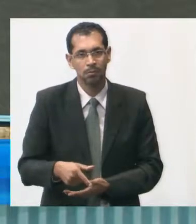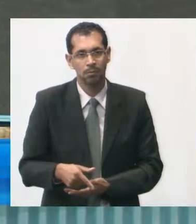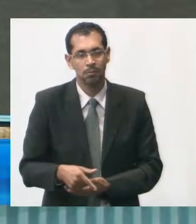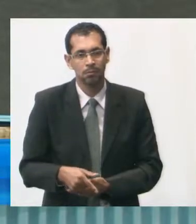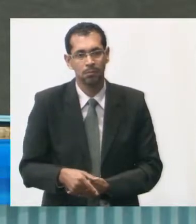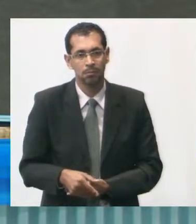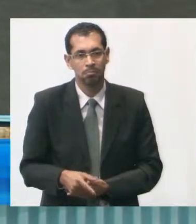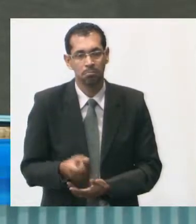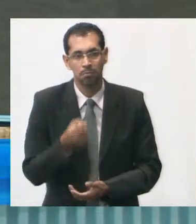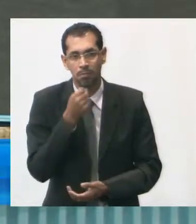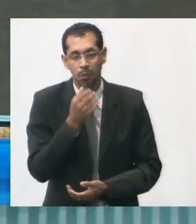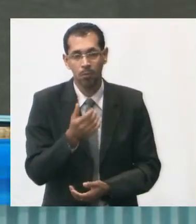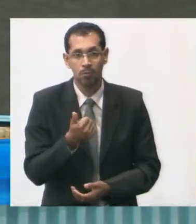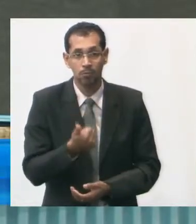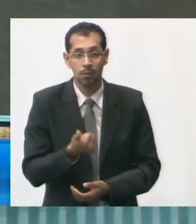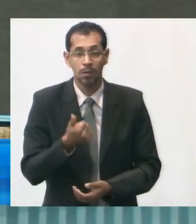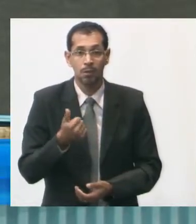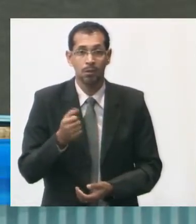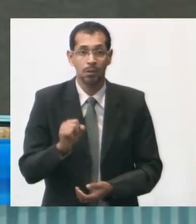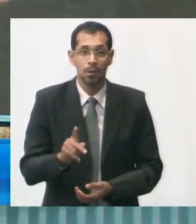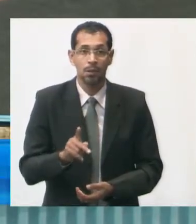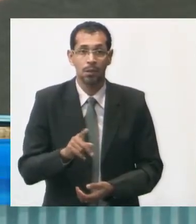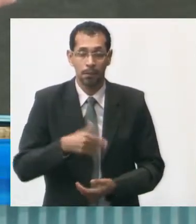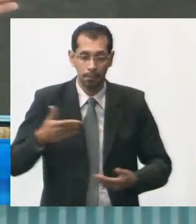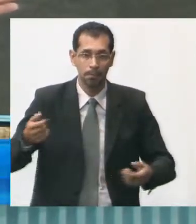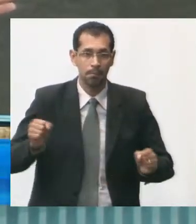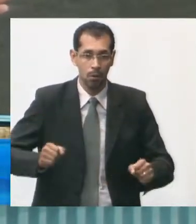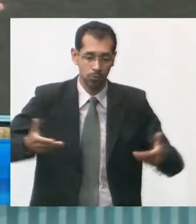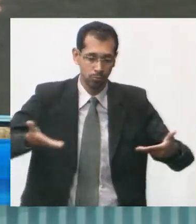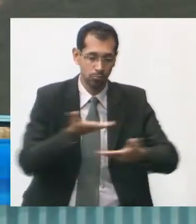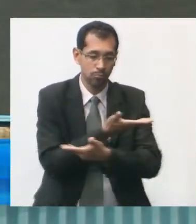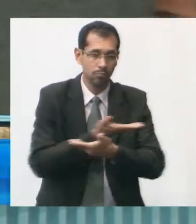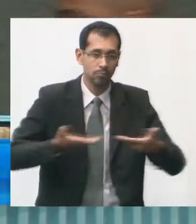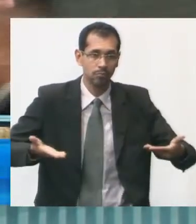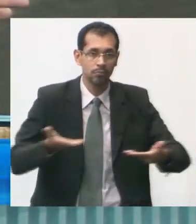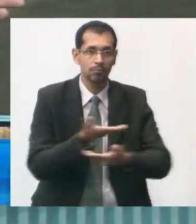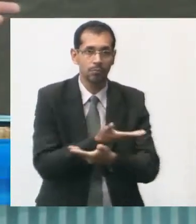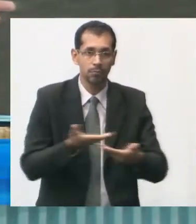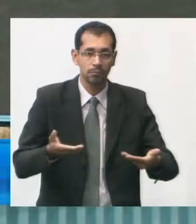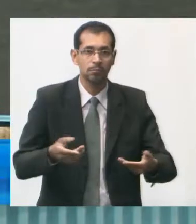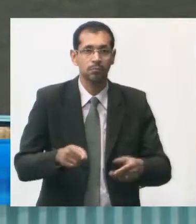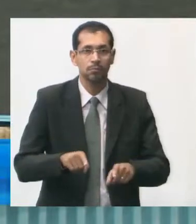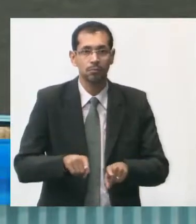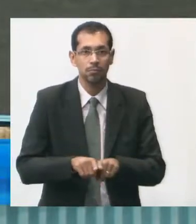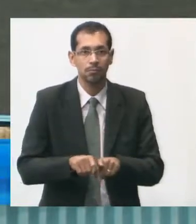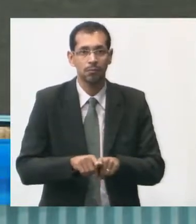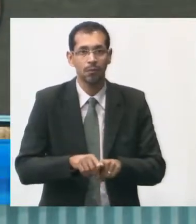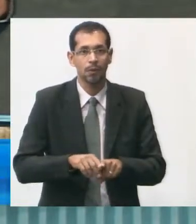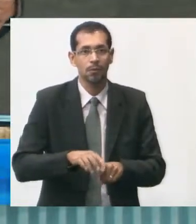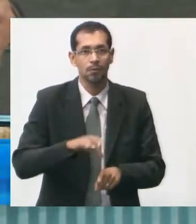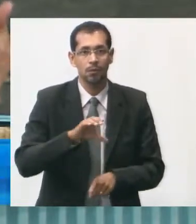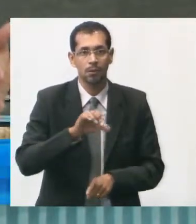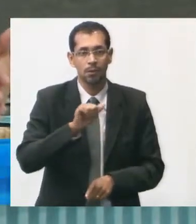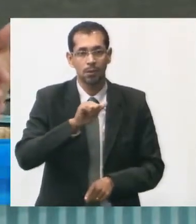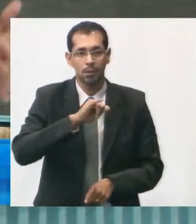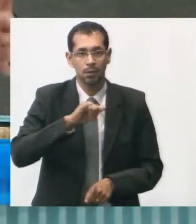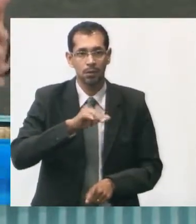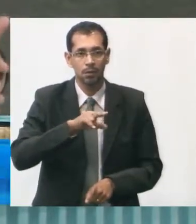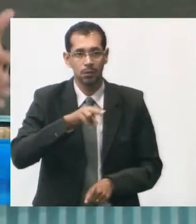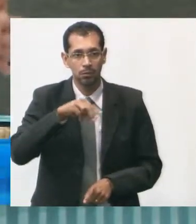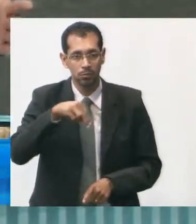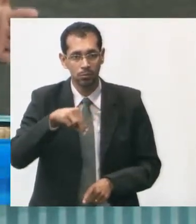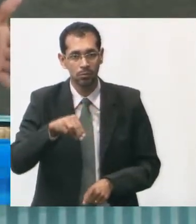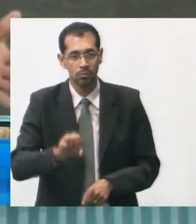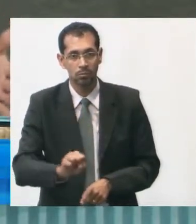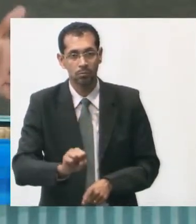a parceria com os CRAS da Prefeitura de Vitória, com os Cajuns. As crianças que frequentam Cajuns são crianças de